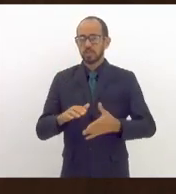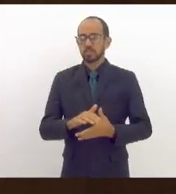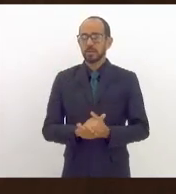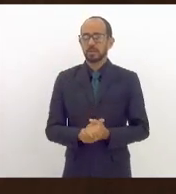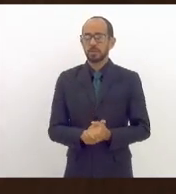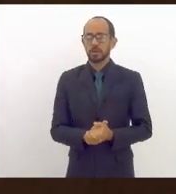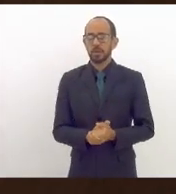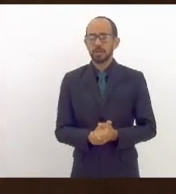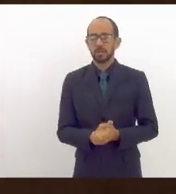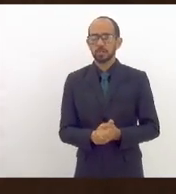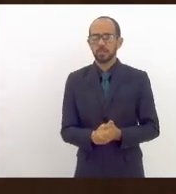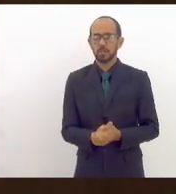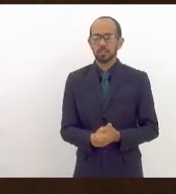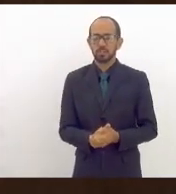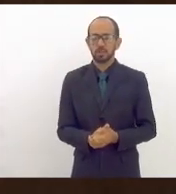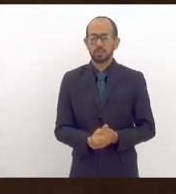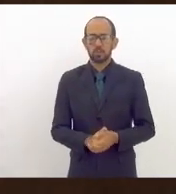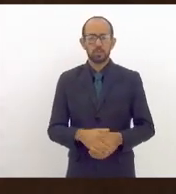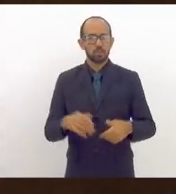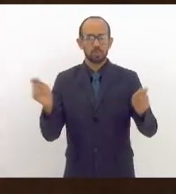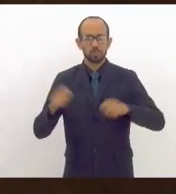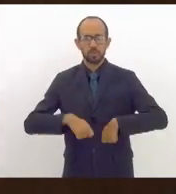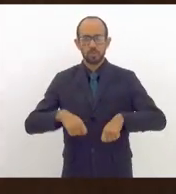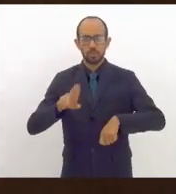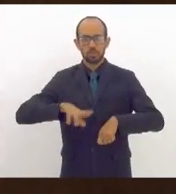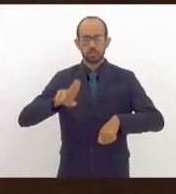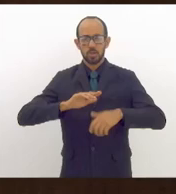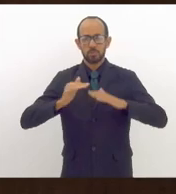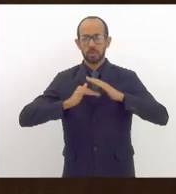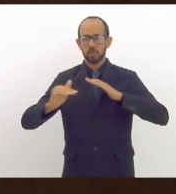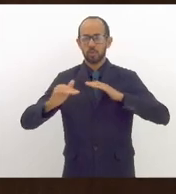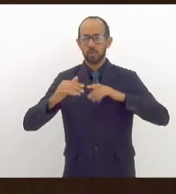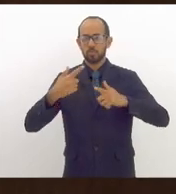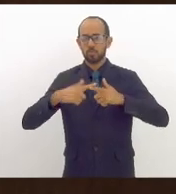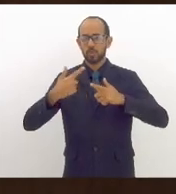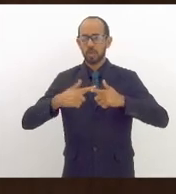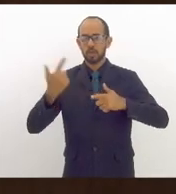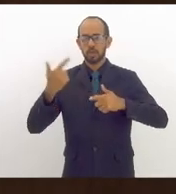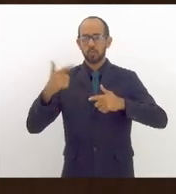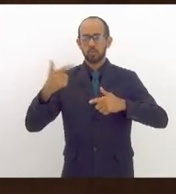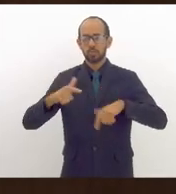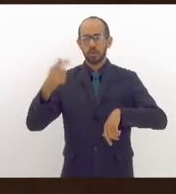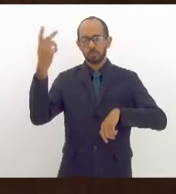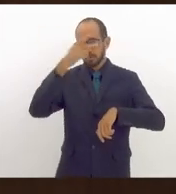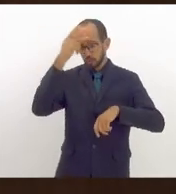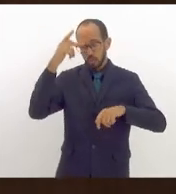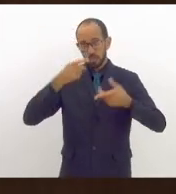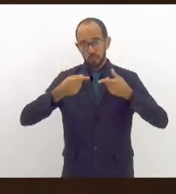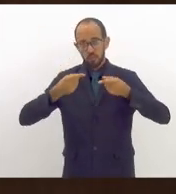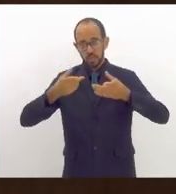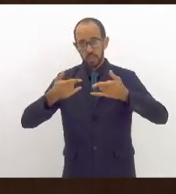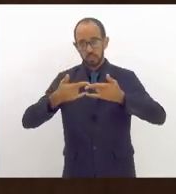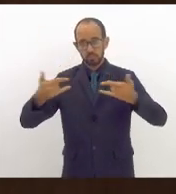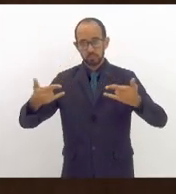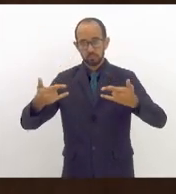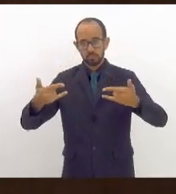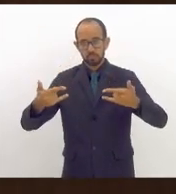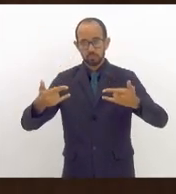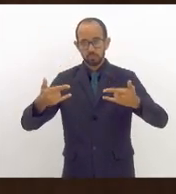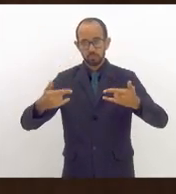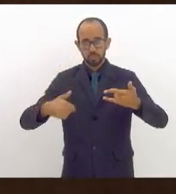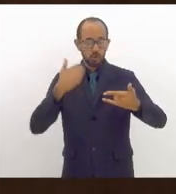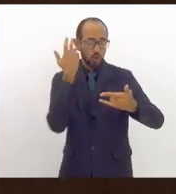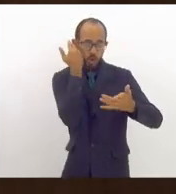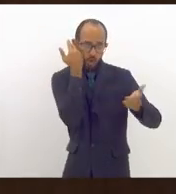eu não vou conseguir viajar de metrô porque não tem bilheteria e o deputado